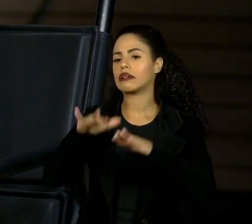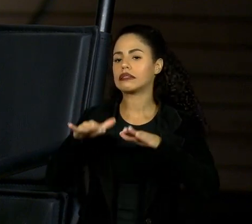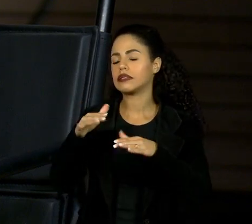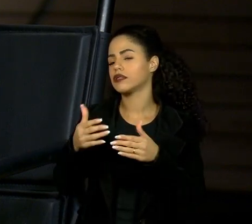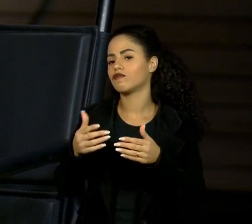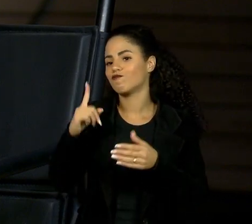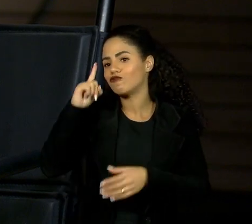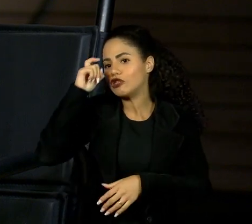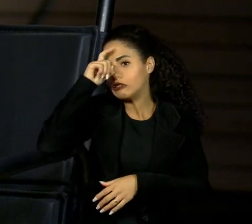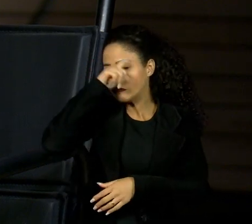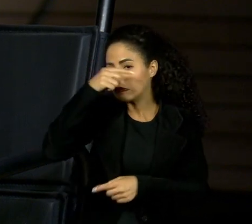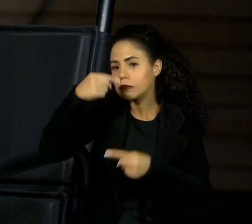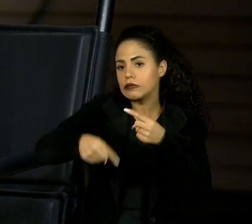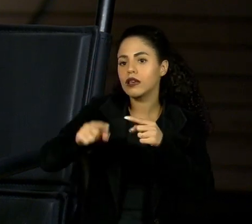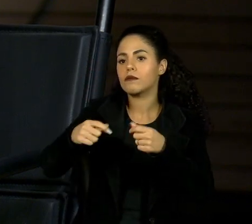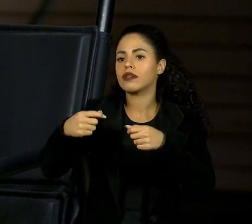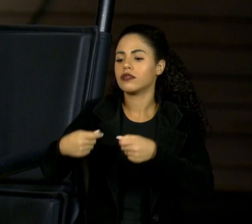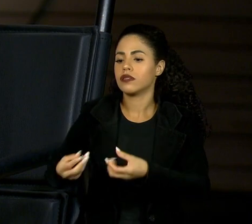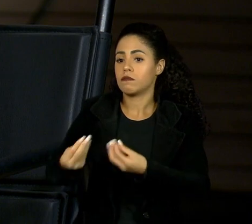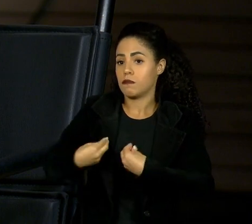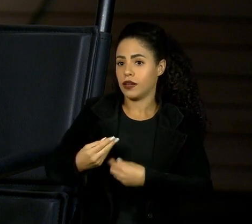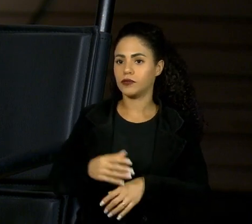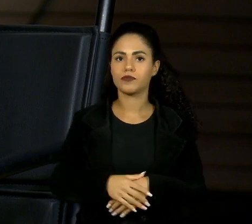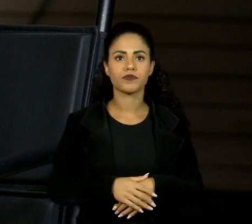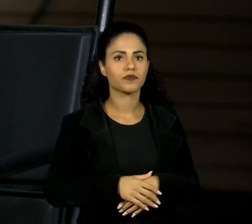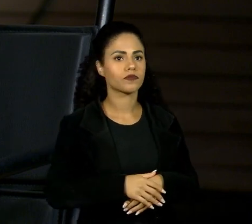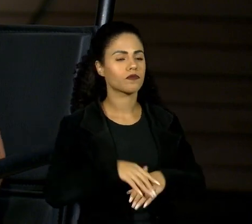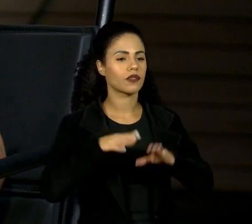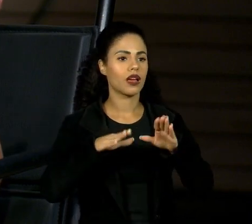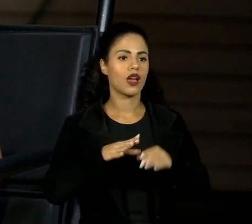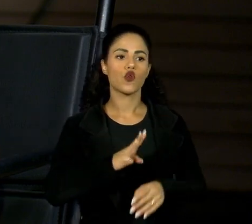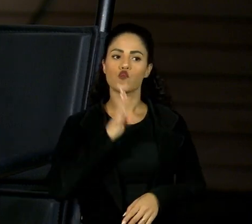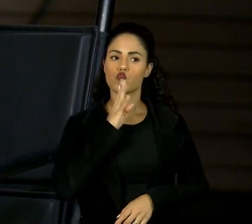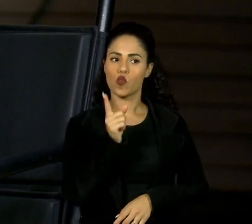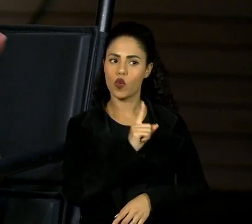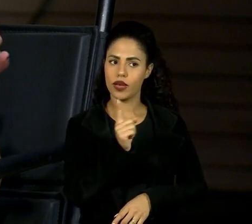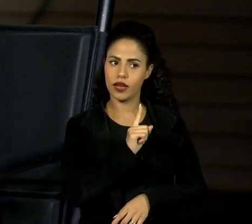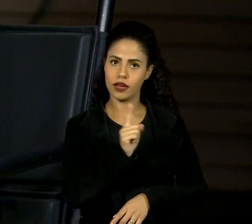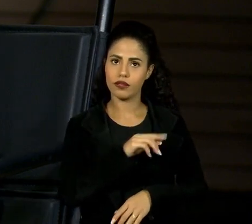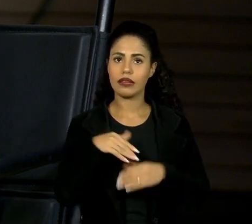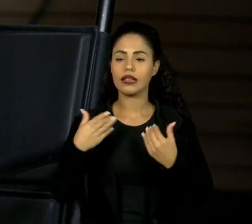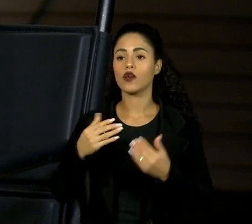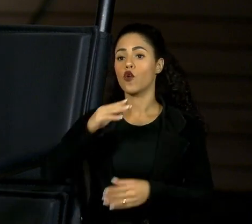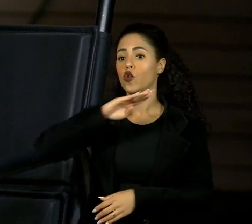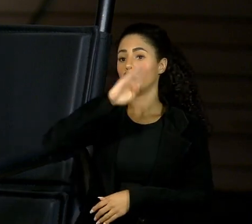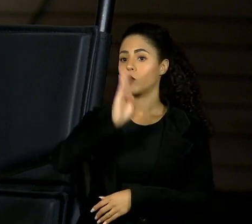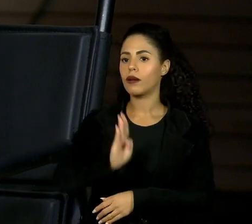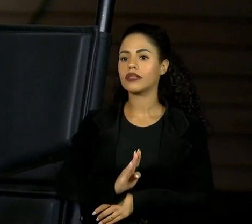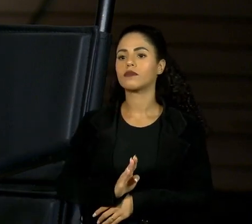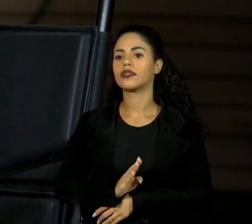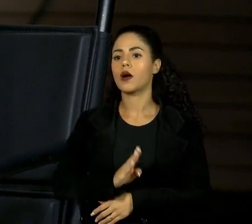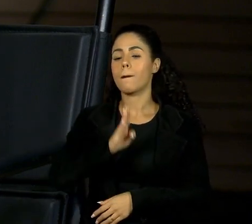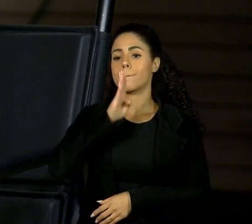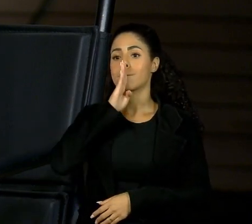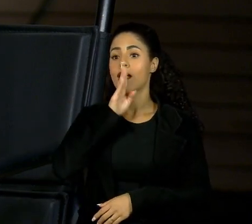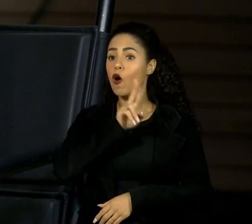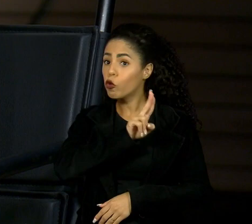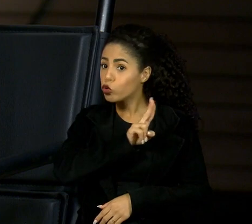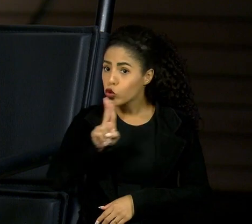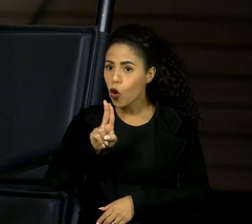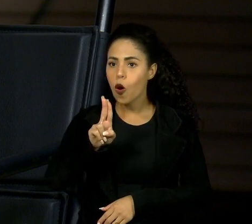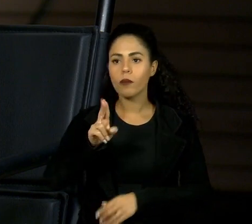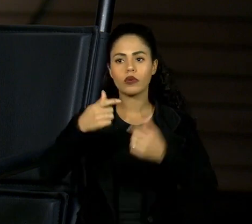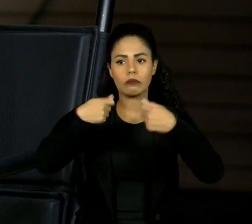qualidade adequada e precisa recebê-los, né? E elas não vão se conhecer, não obviamente. se conhecem. No Brasil, esse tipo de doação ela é anônima, então ela não